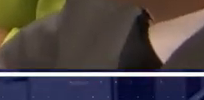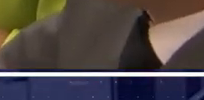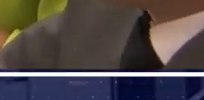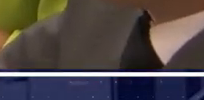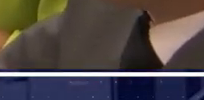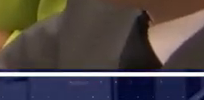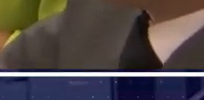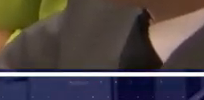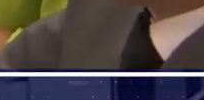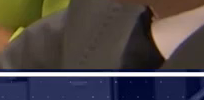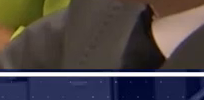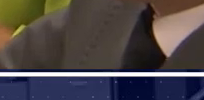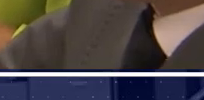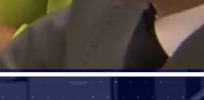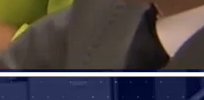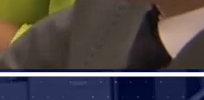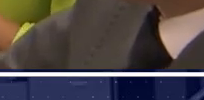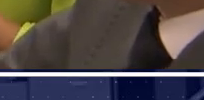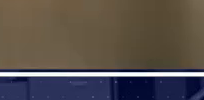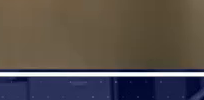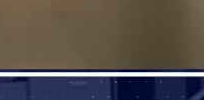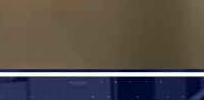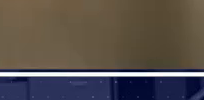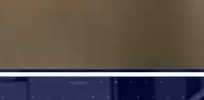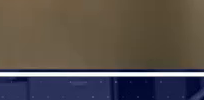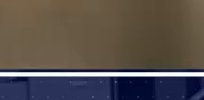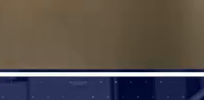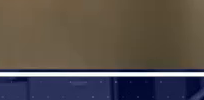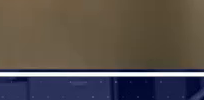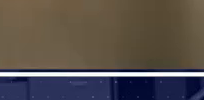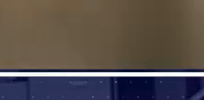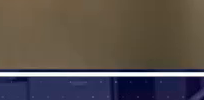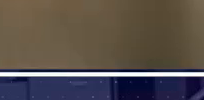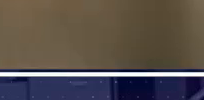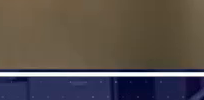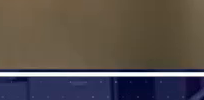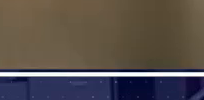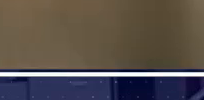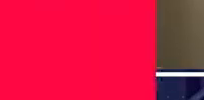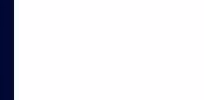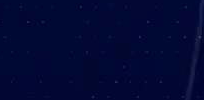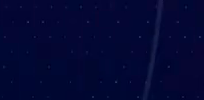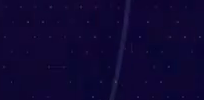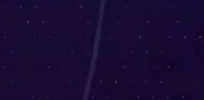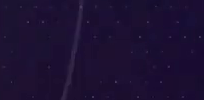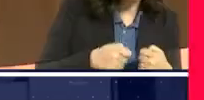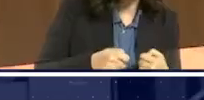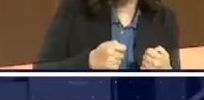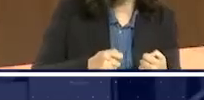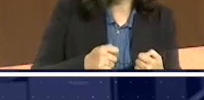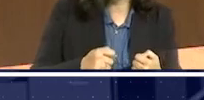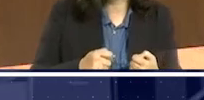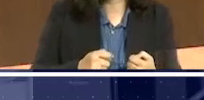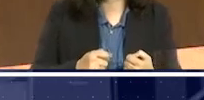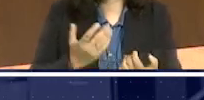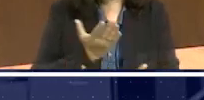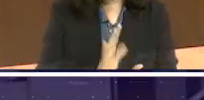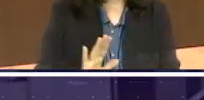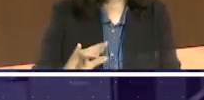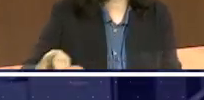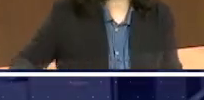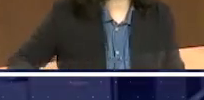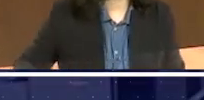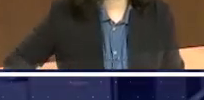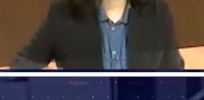saúde estratégica que conta com mais de 90 leitos de UTI, servindo todo o estado. Ainda sobre saúde,